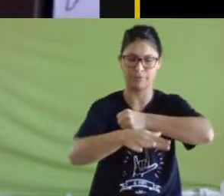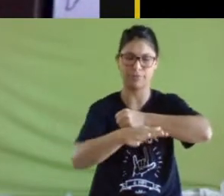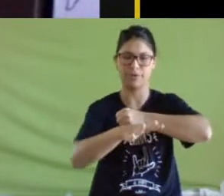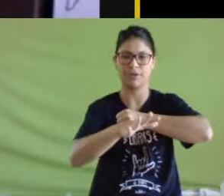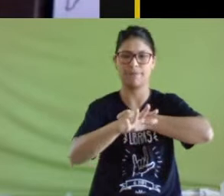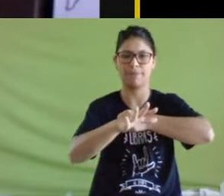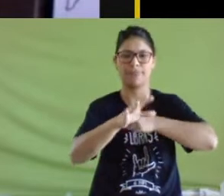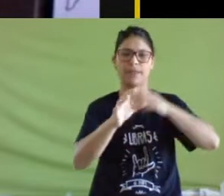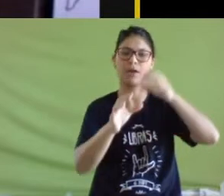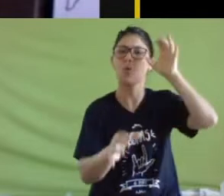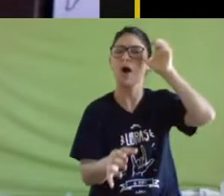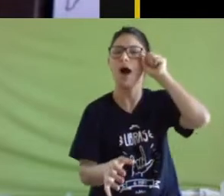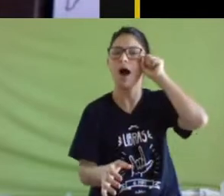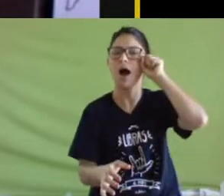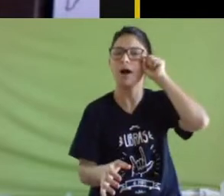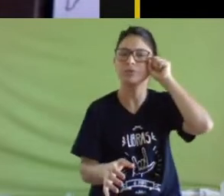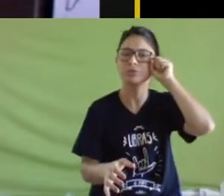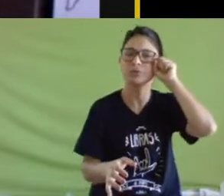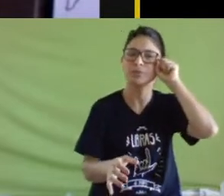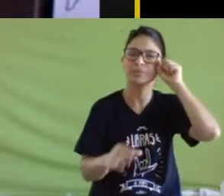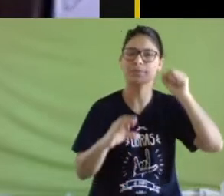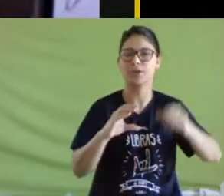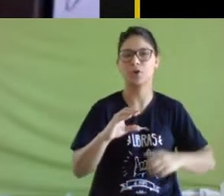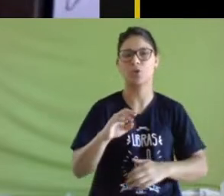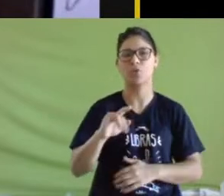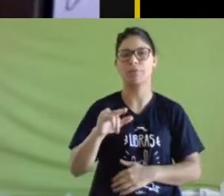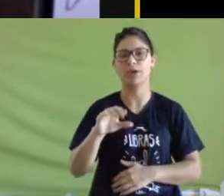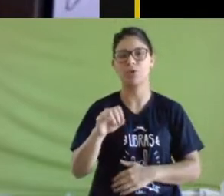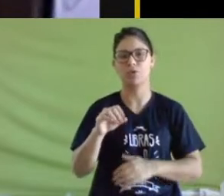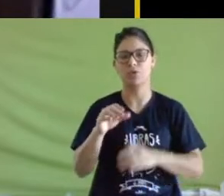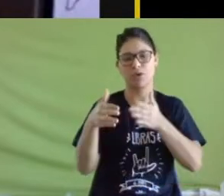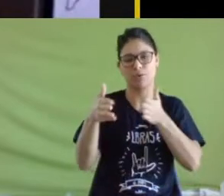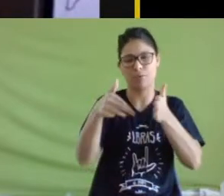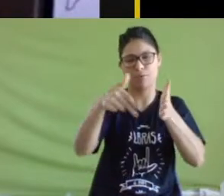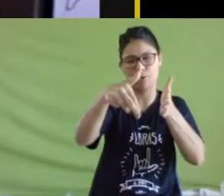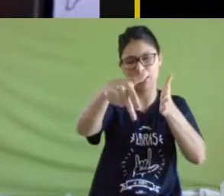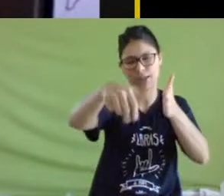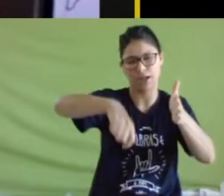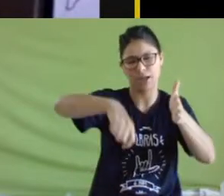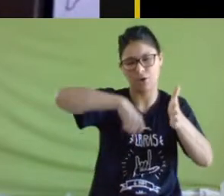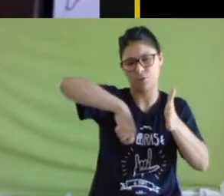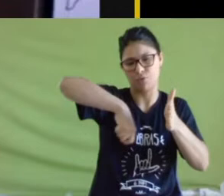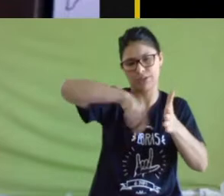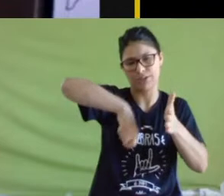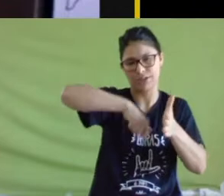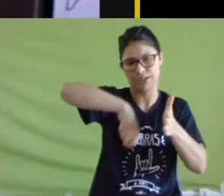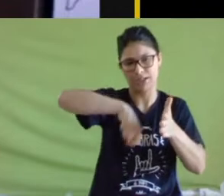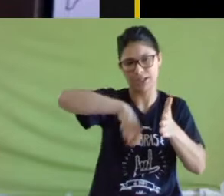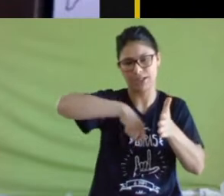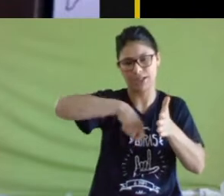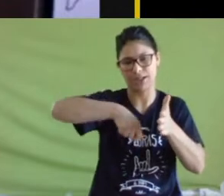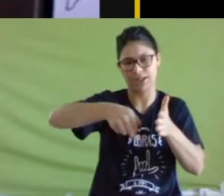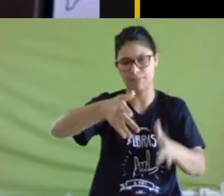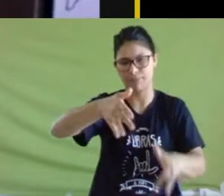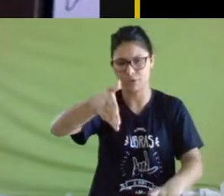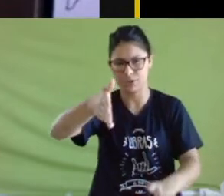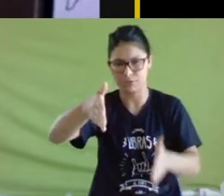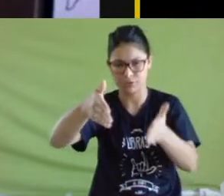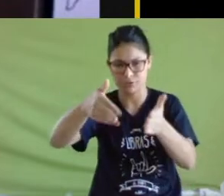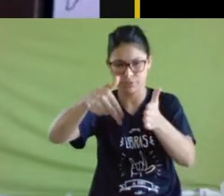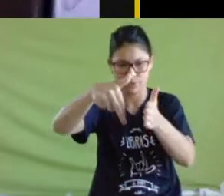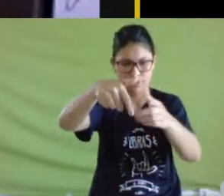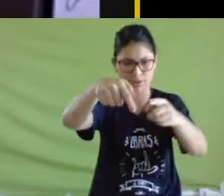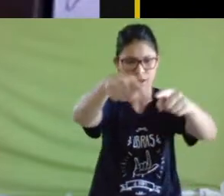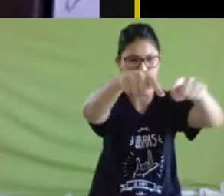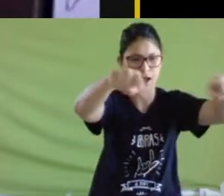os quartos, a gente anda mais para o fundo, tem a cozinha, depois a gente sai em uma área exterior,